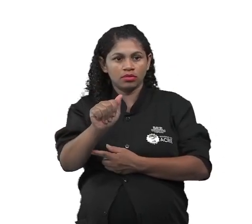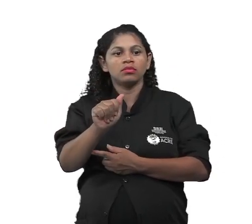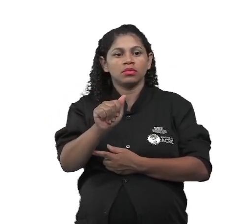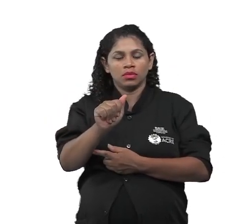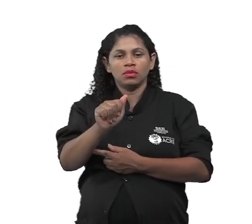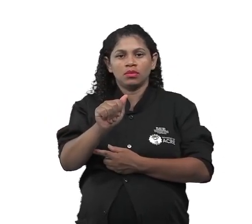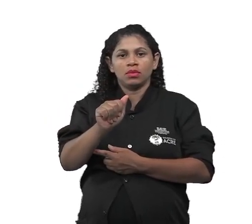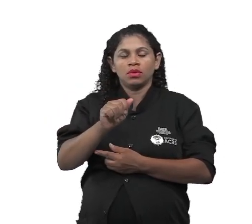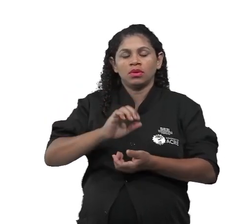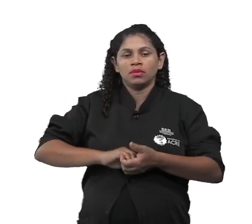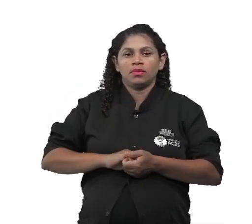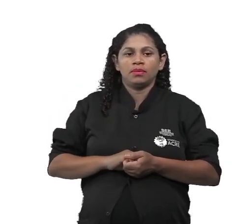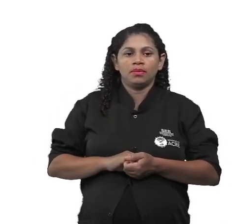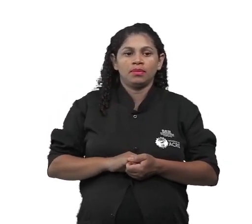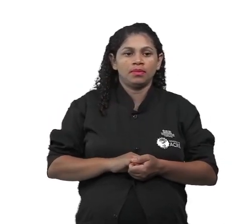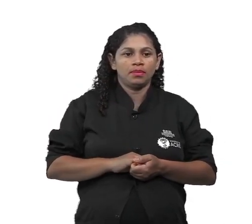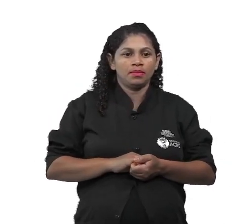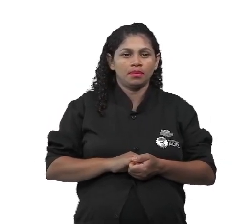Esse prisma,